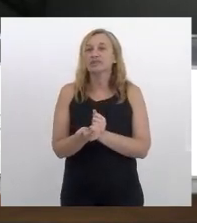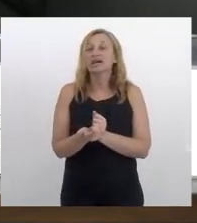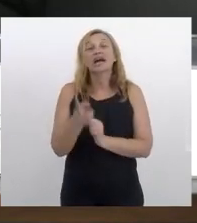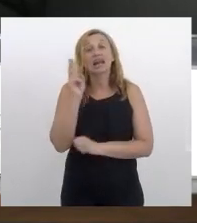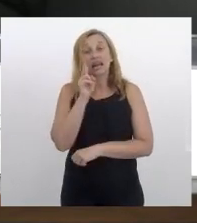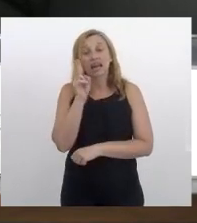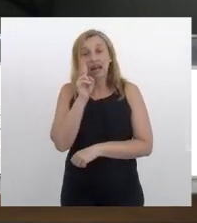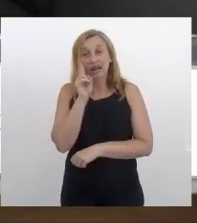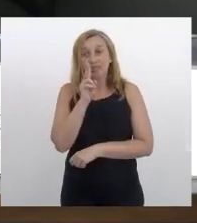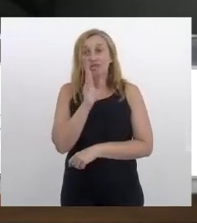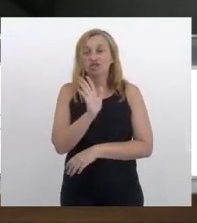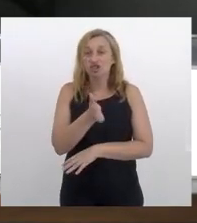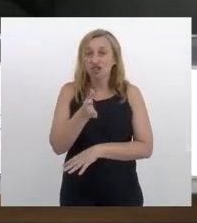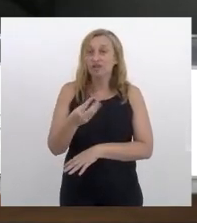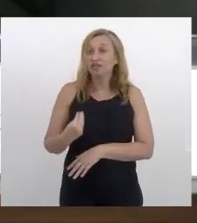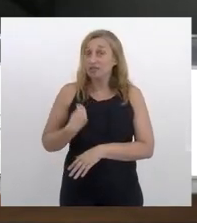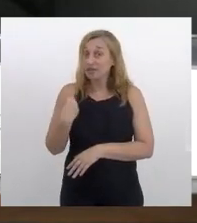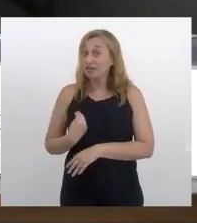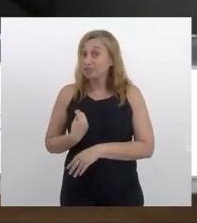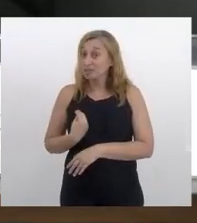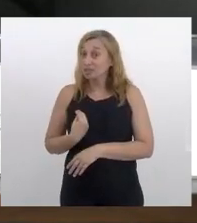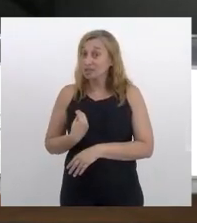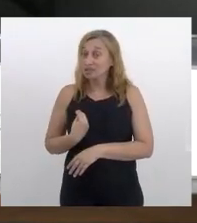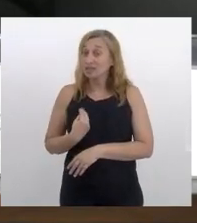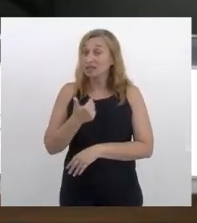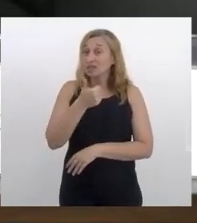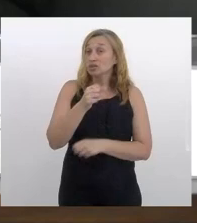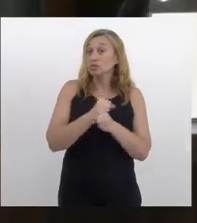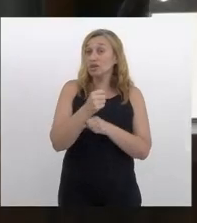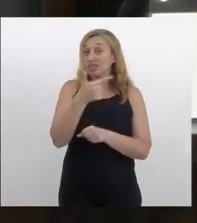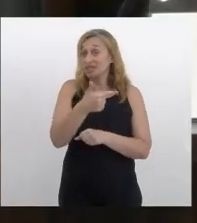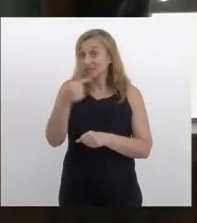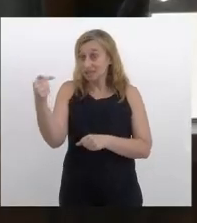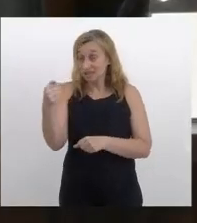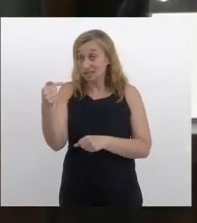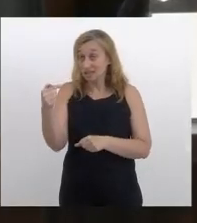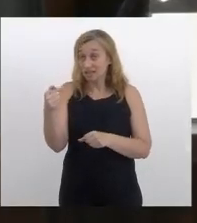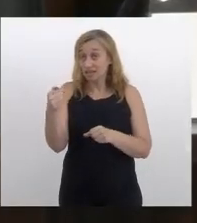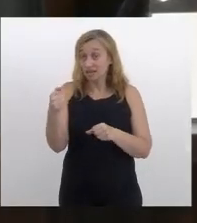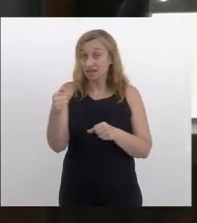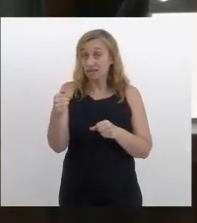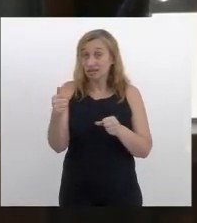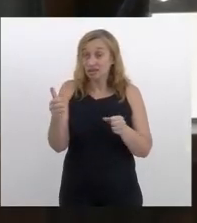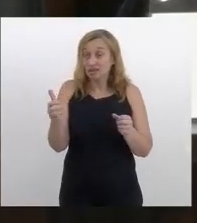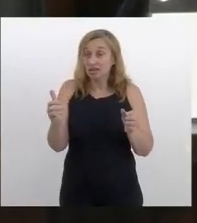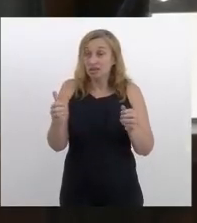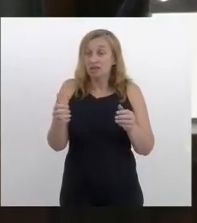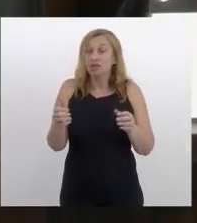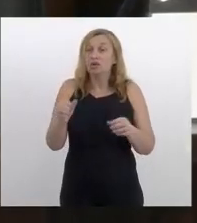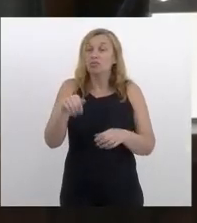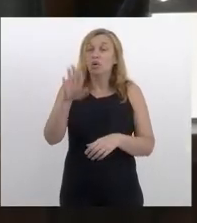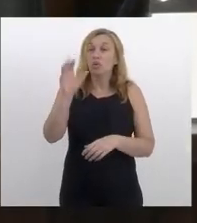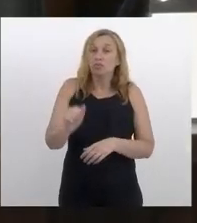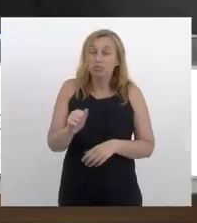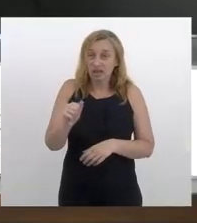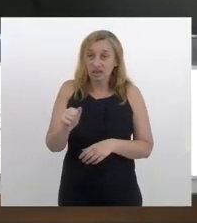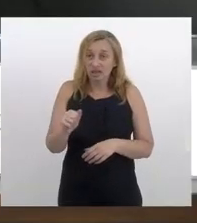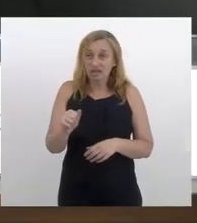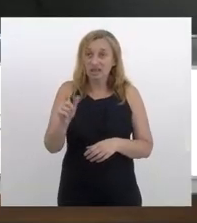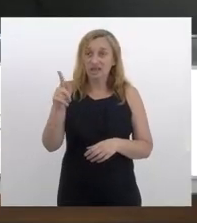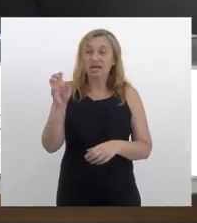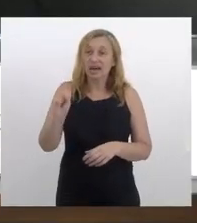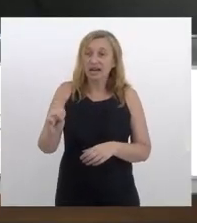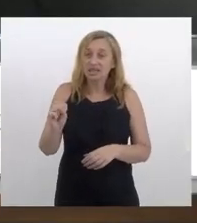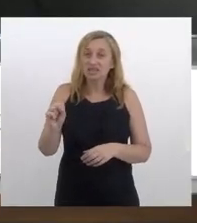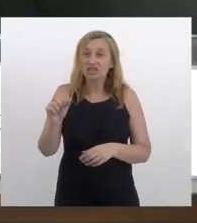lembra o que nós passamos em 17. Assembleia cercada, ao som de bomba de efeito moral, gás